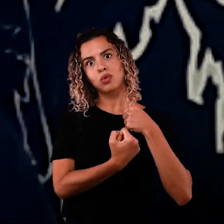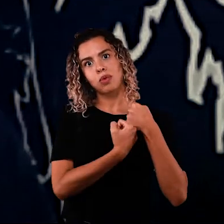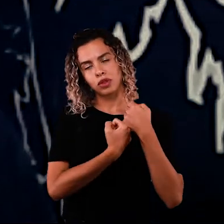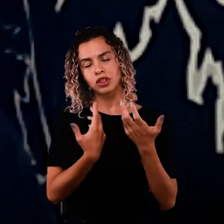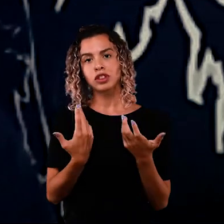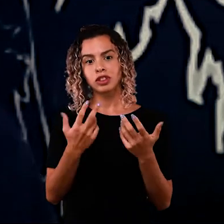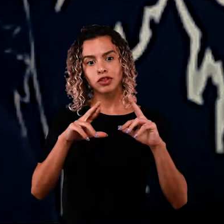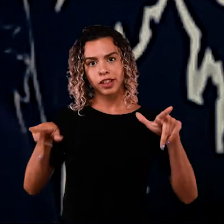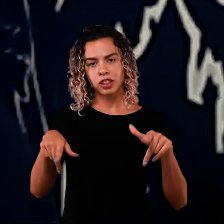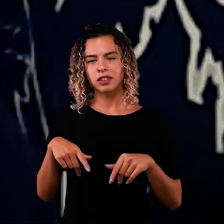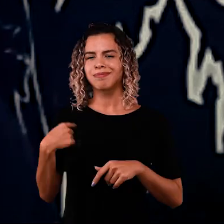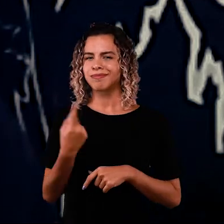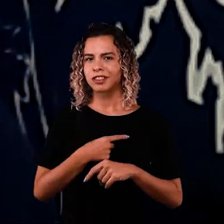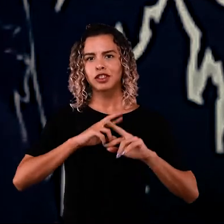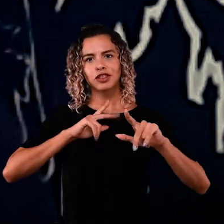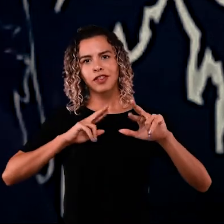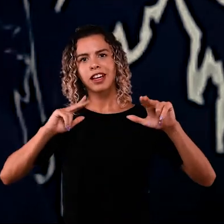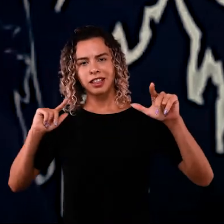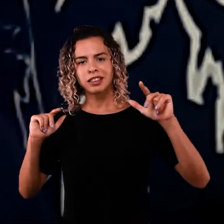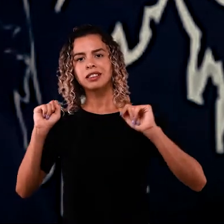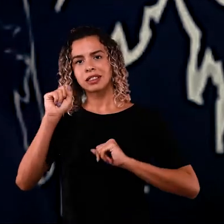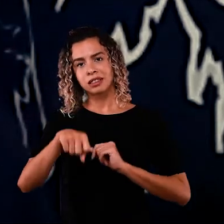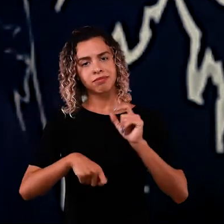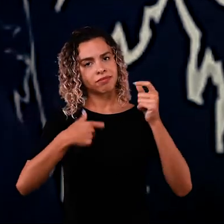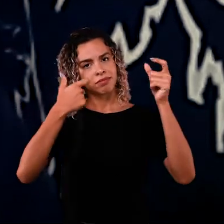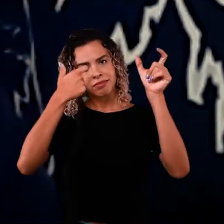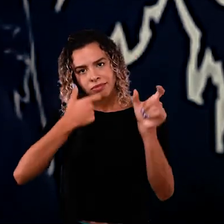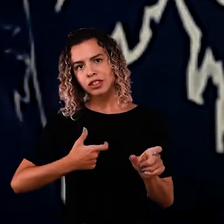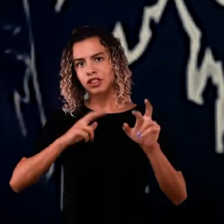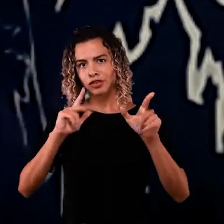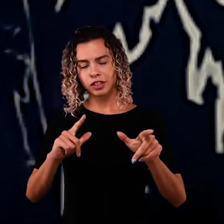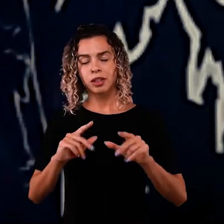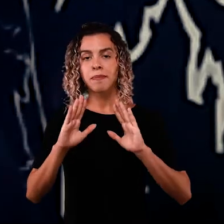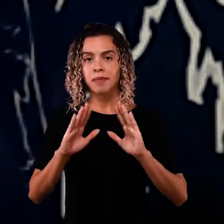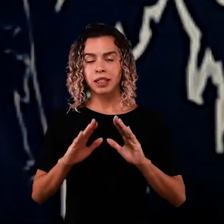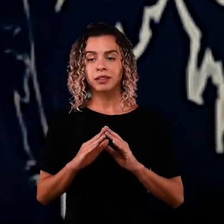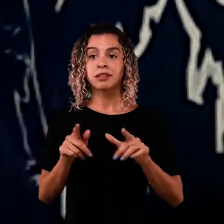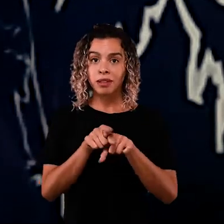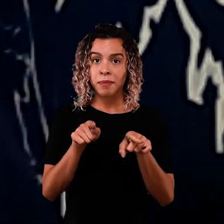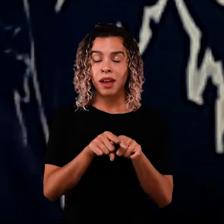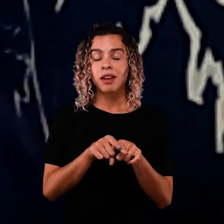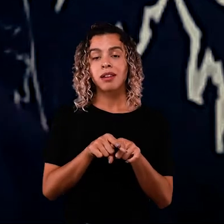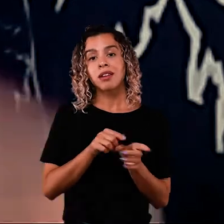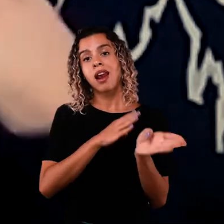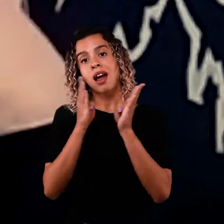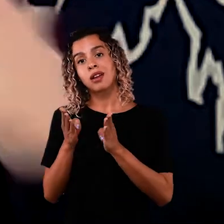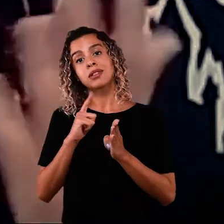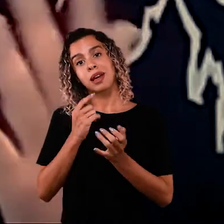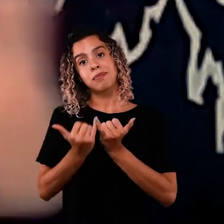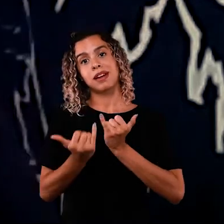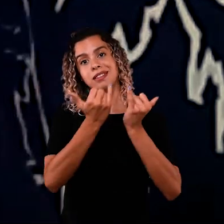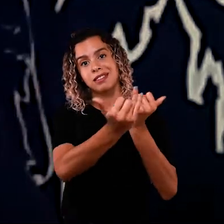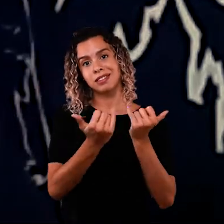muito suporte, temos várias e várias diferenças, somos pessoas completamente distintas. Mas, ao mesmo tempo, nós temos